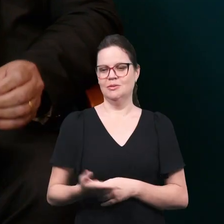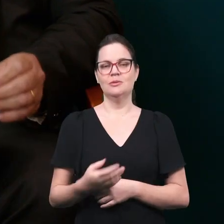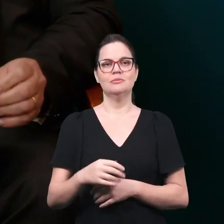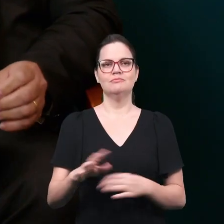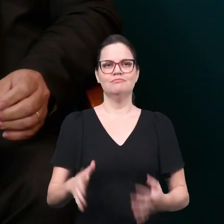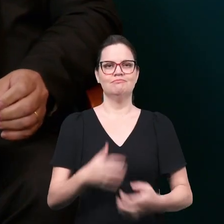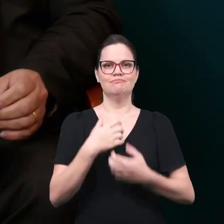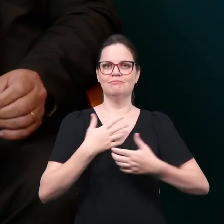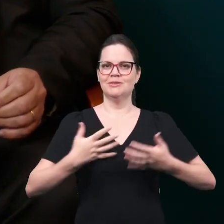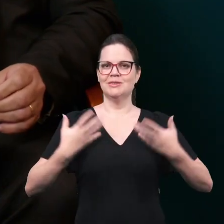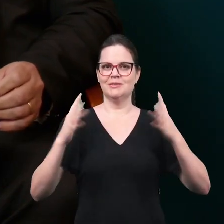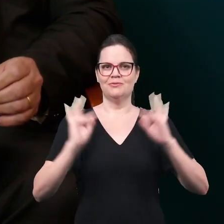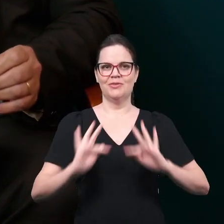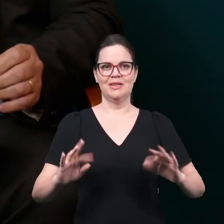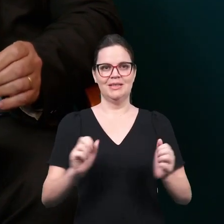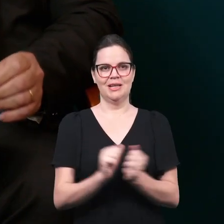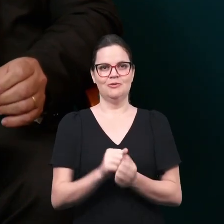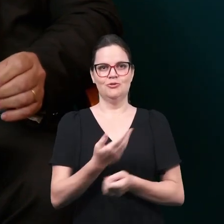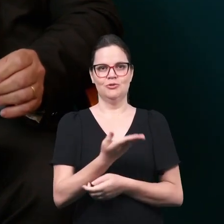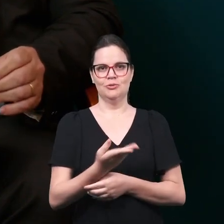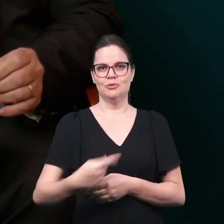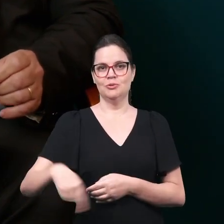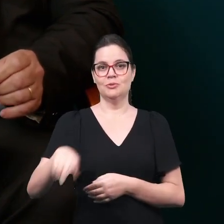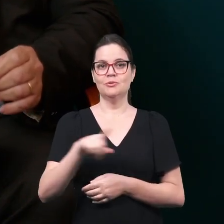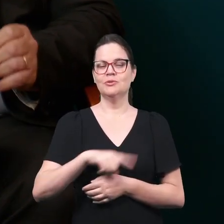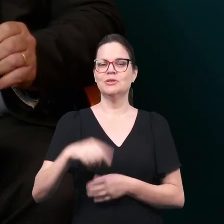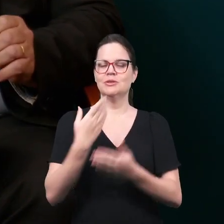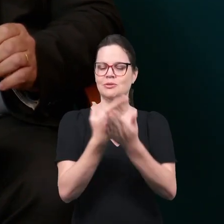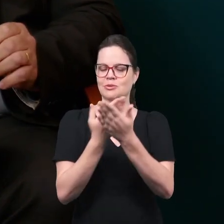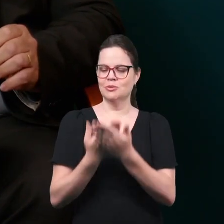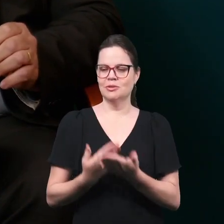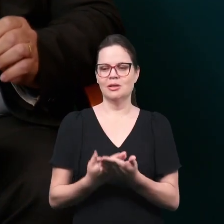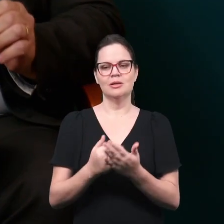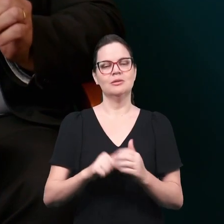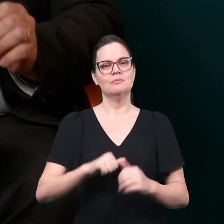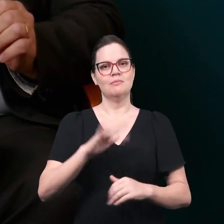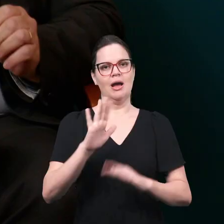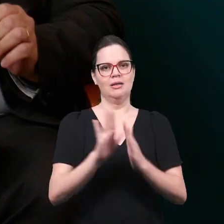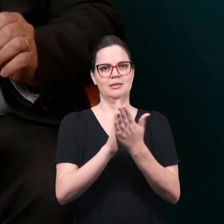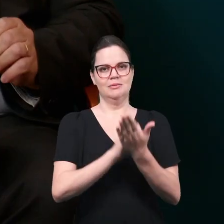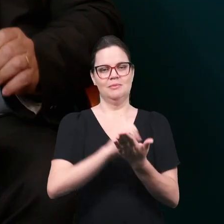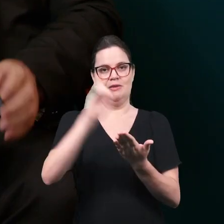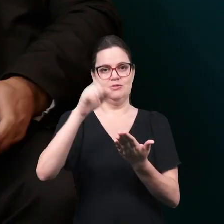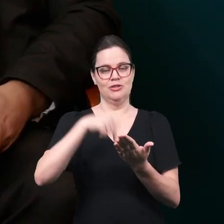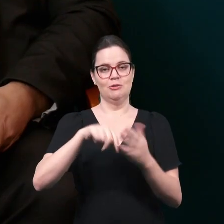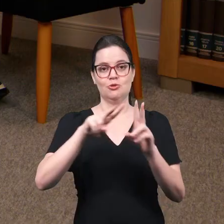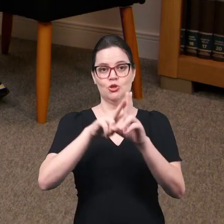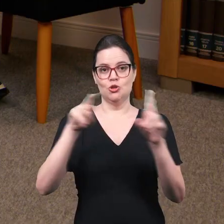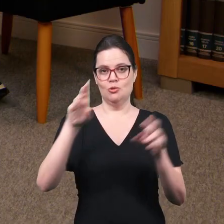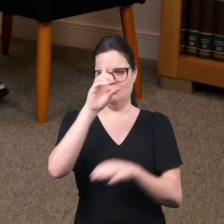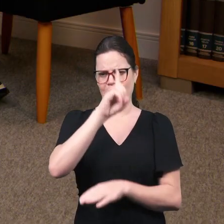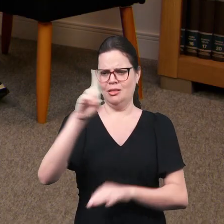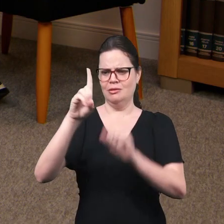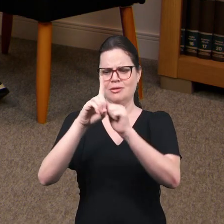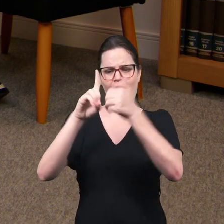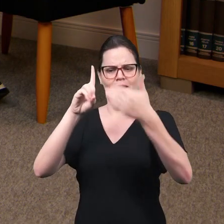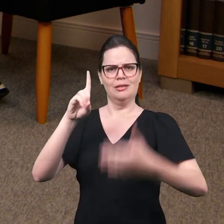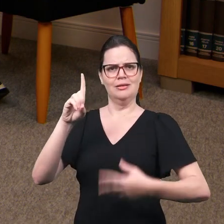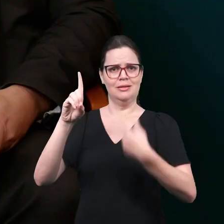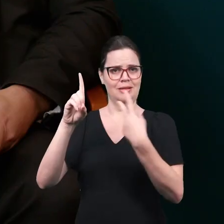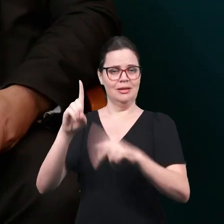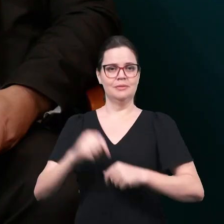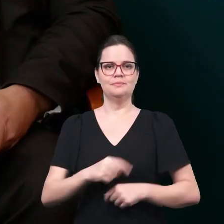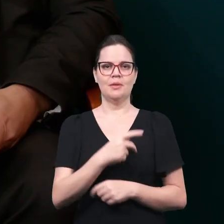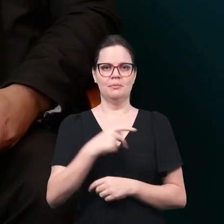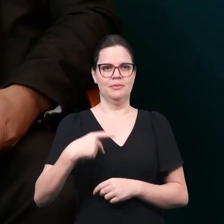momento especial, estar estudando mais e aprendendo mais sobre os atributos de Deus. Paz do Senhor, pastor